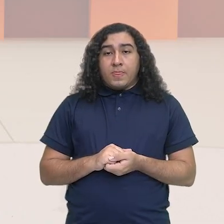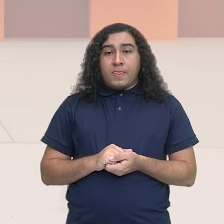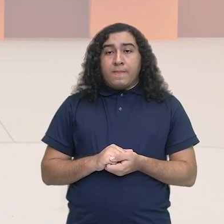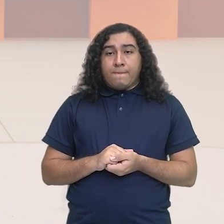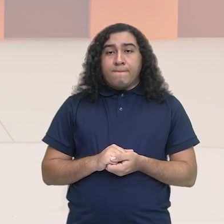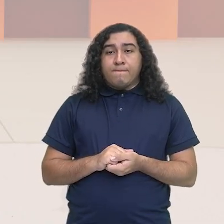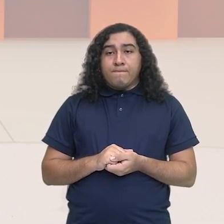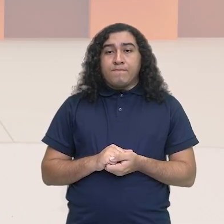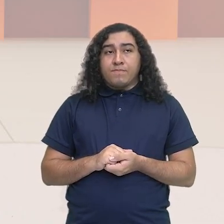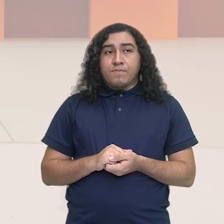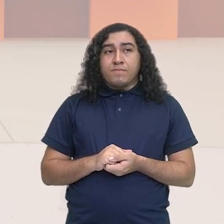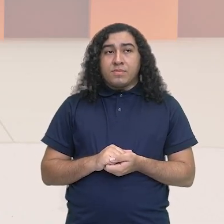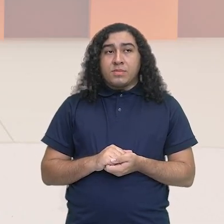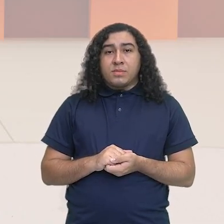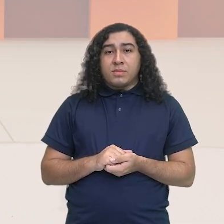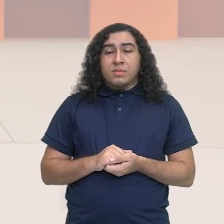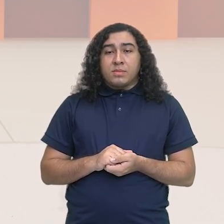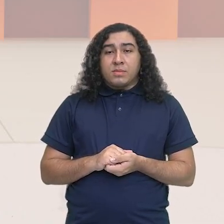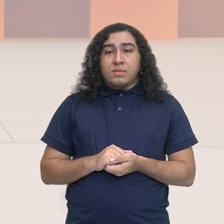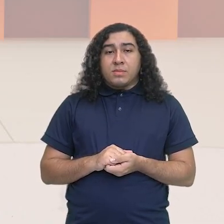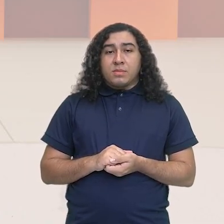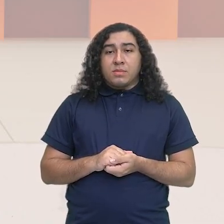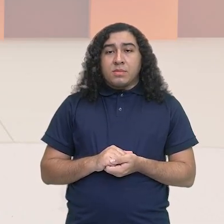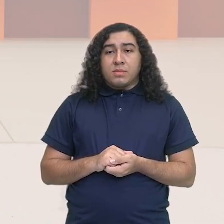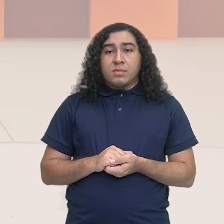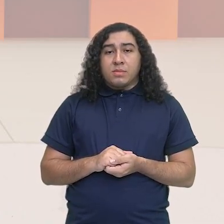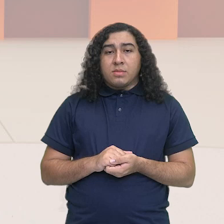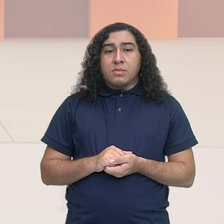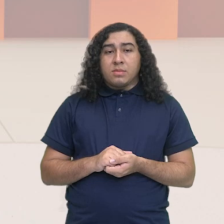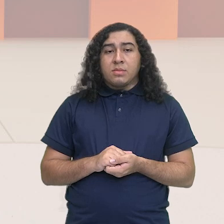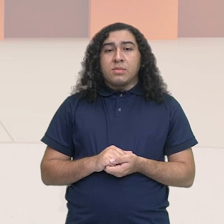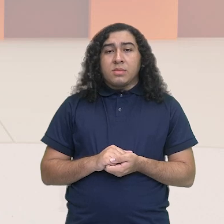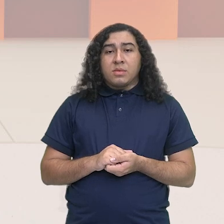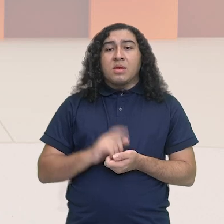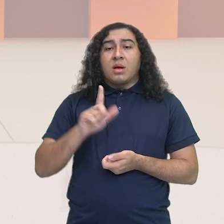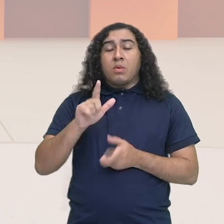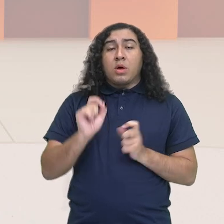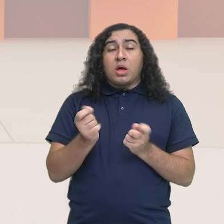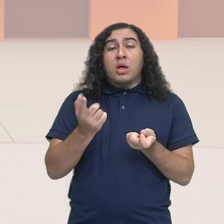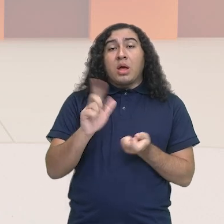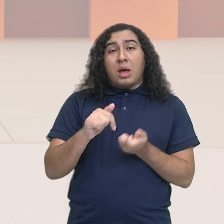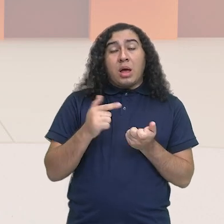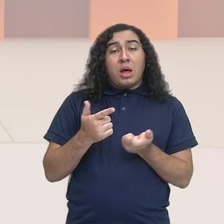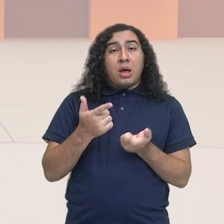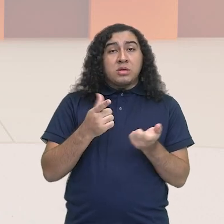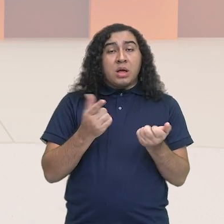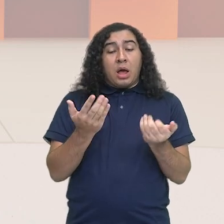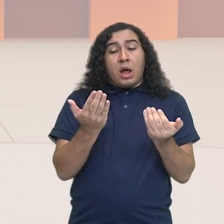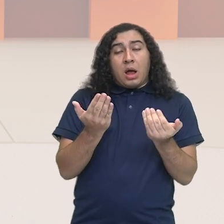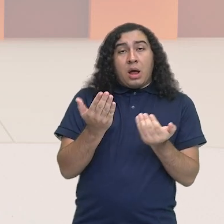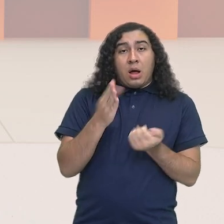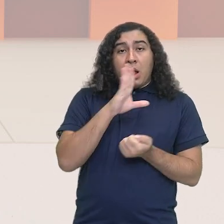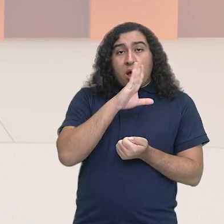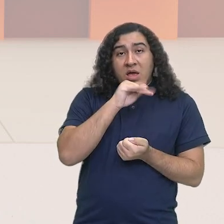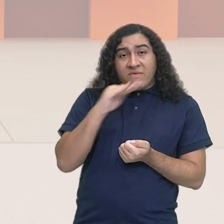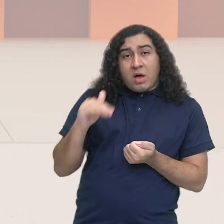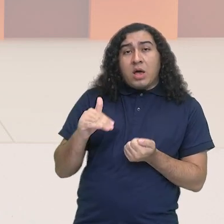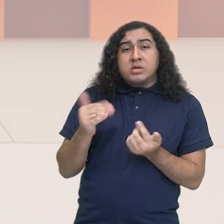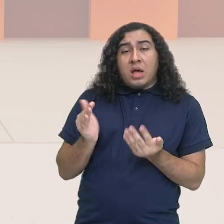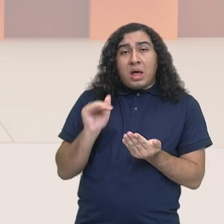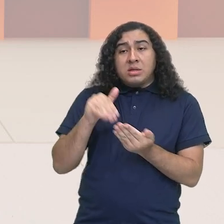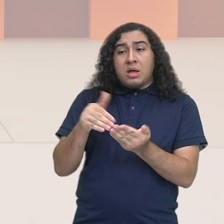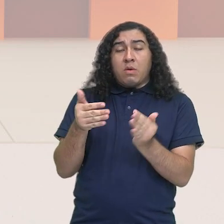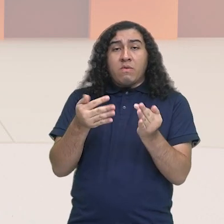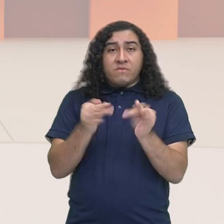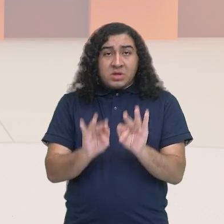mais tarde, quando você já está mais tarde da infância, aí, né, que constitui aí, que vai até o resto da